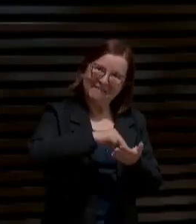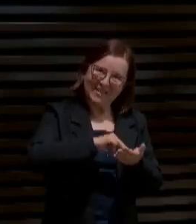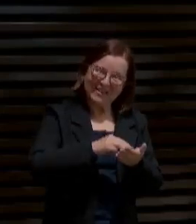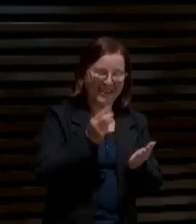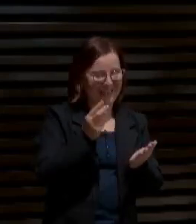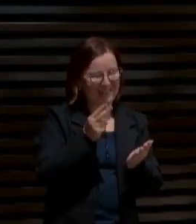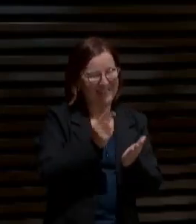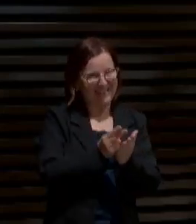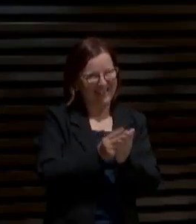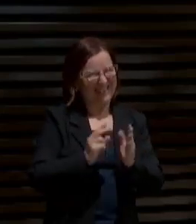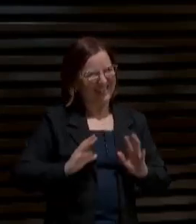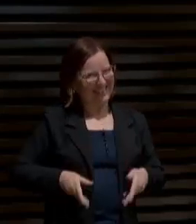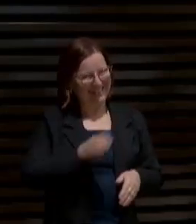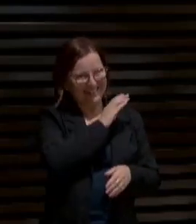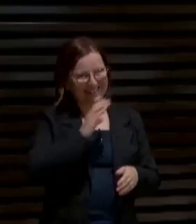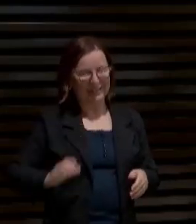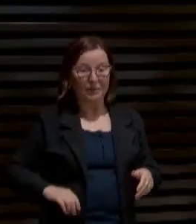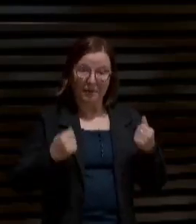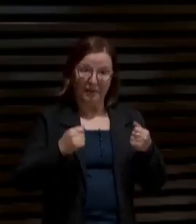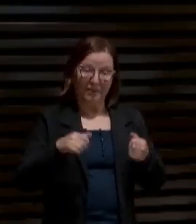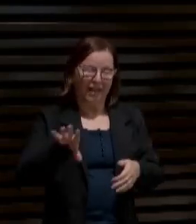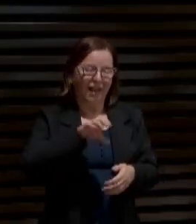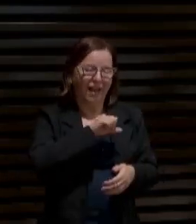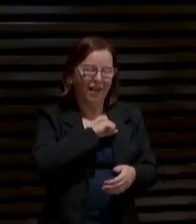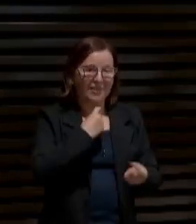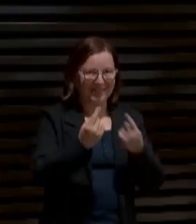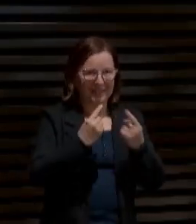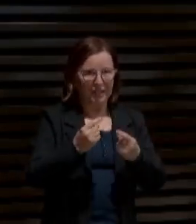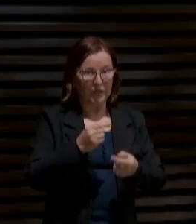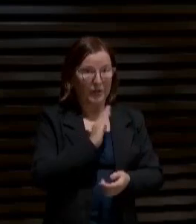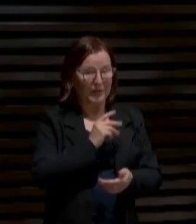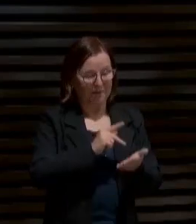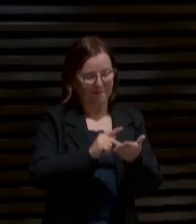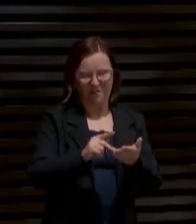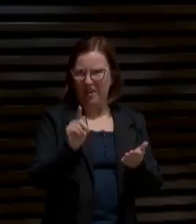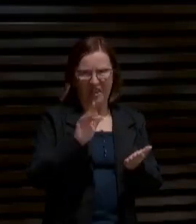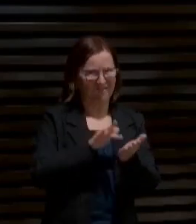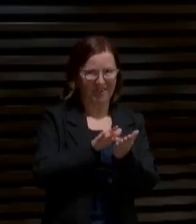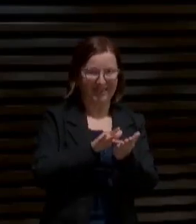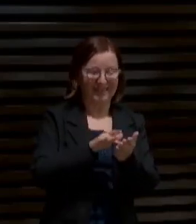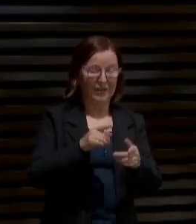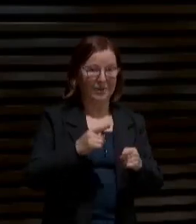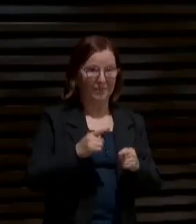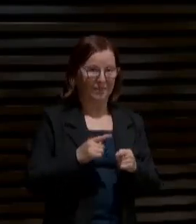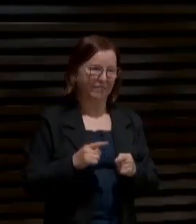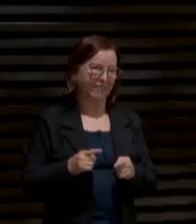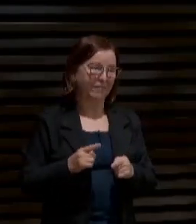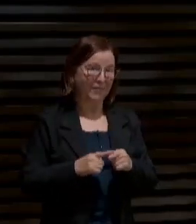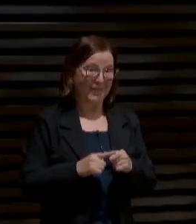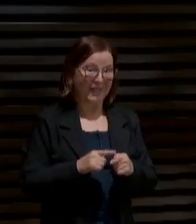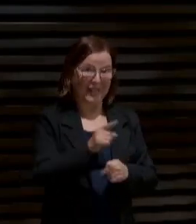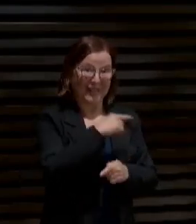olhos devemos amar uns aos outros de coração puro não fingindo pois fomos regenerados